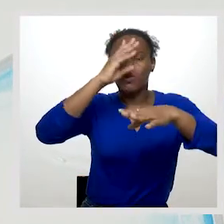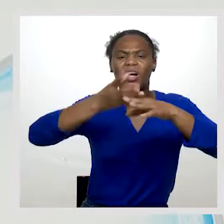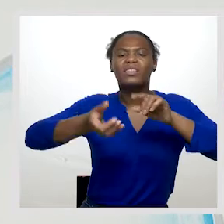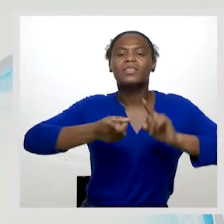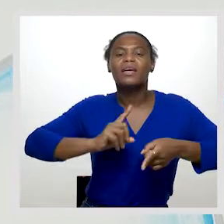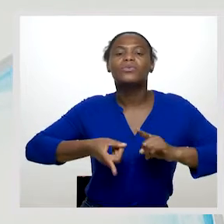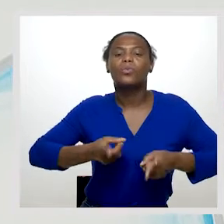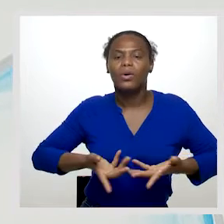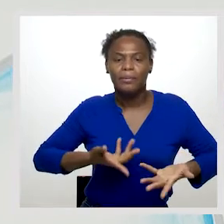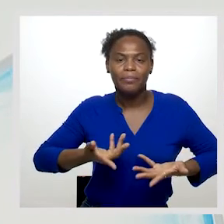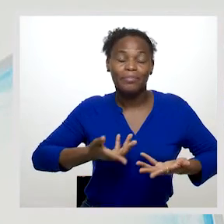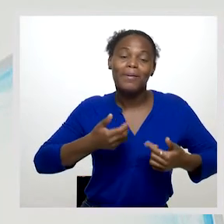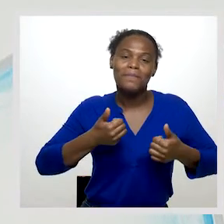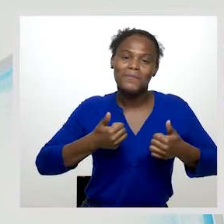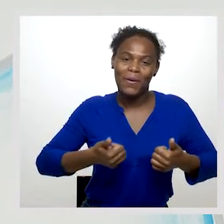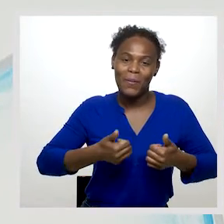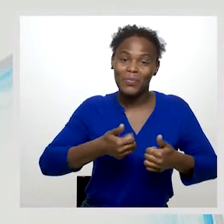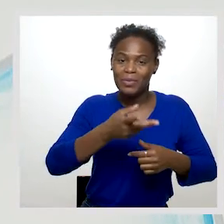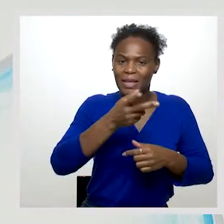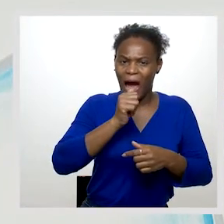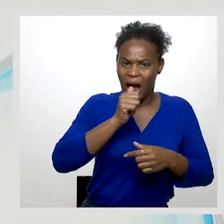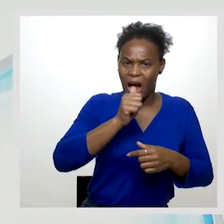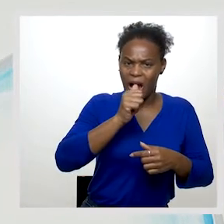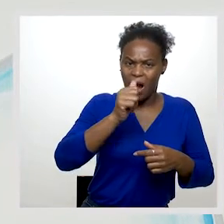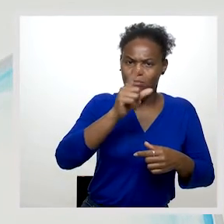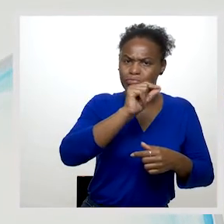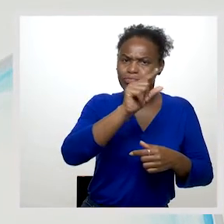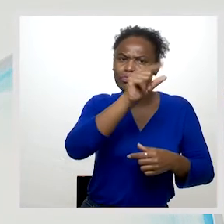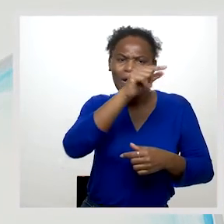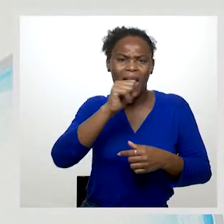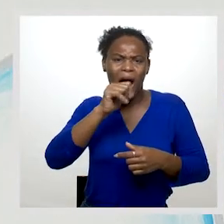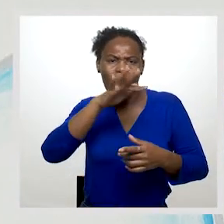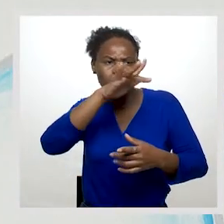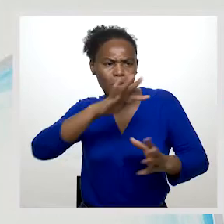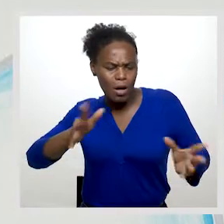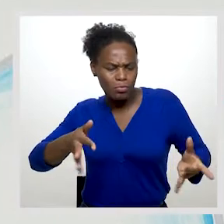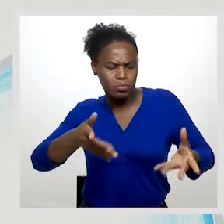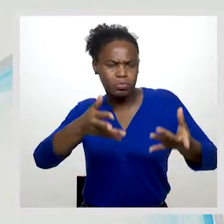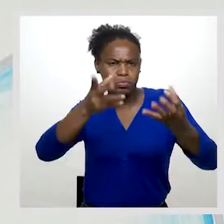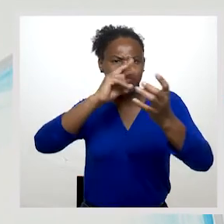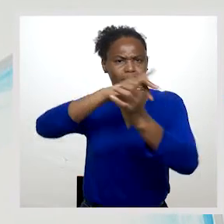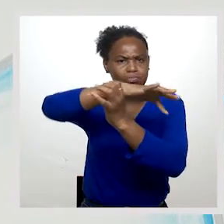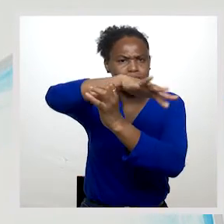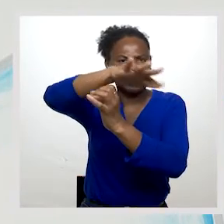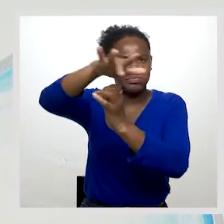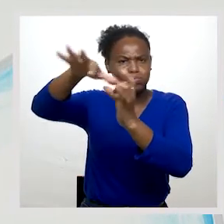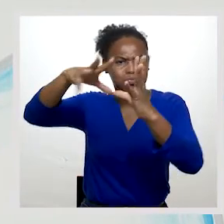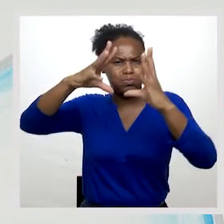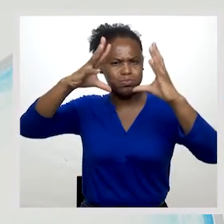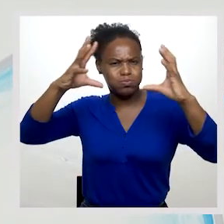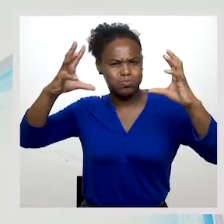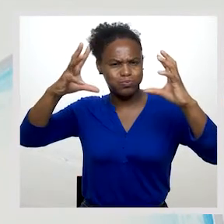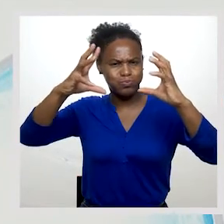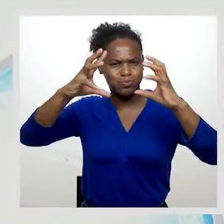água? Muito bem, o vapor de água, ao chegar à atmosfera, condensa-se, não é? Isto